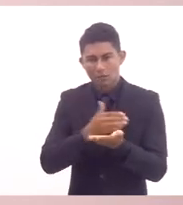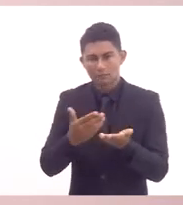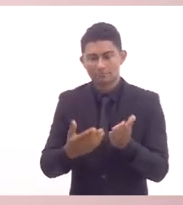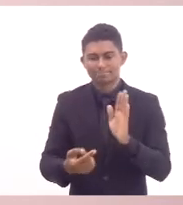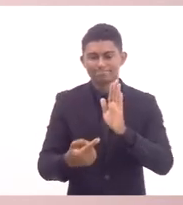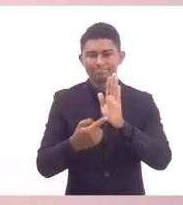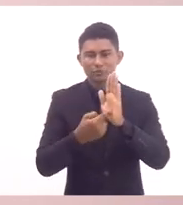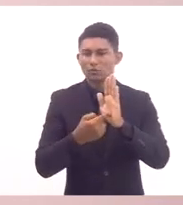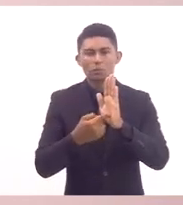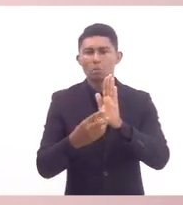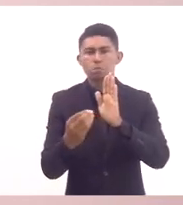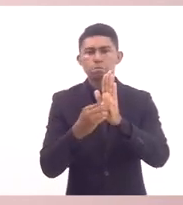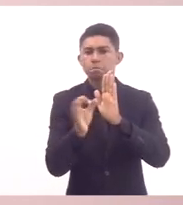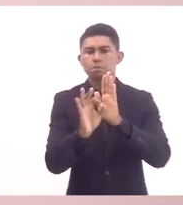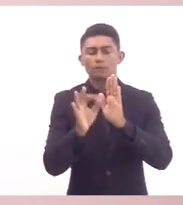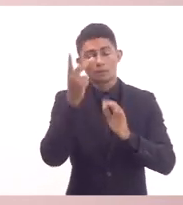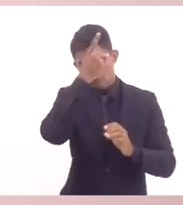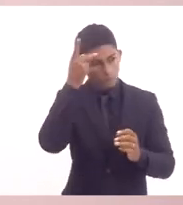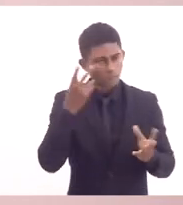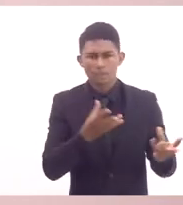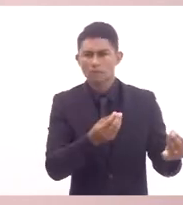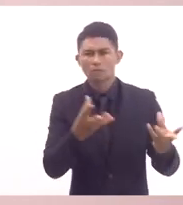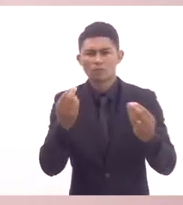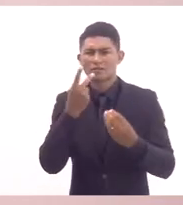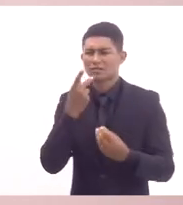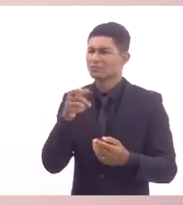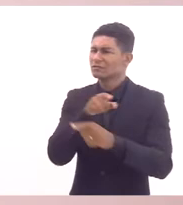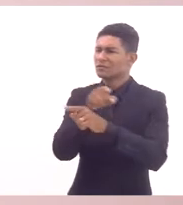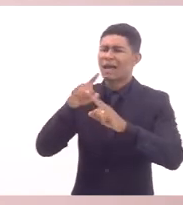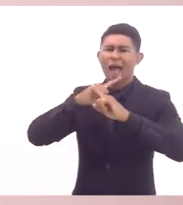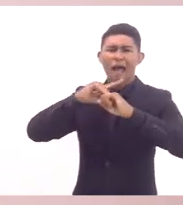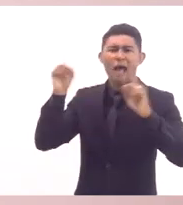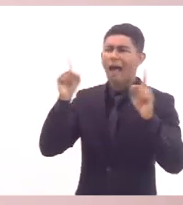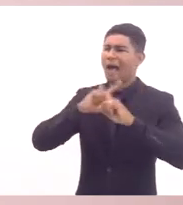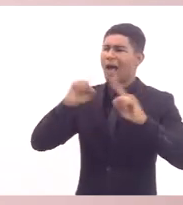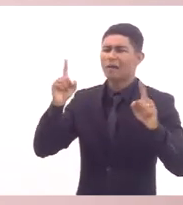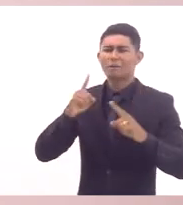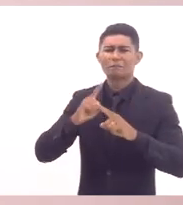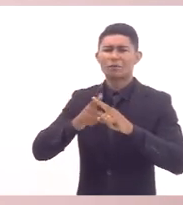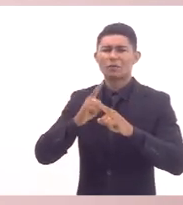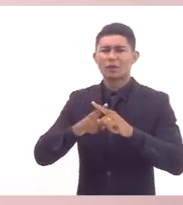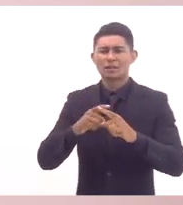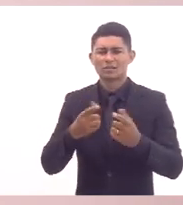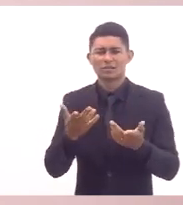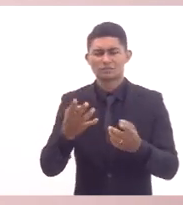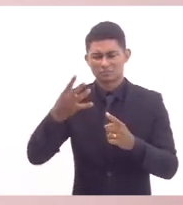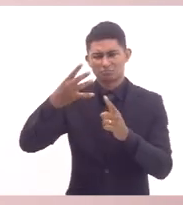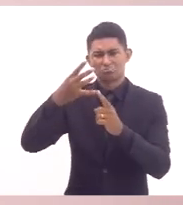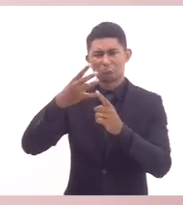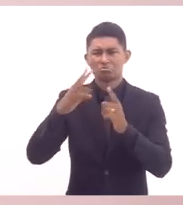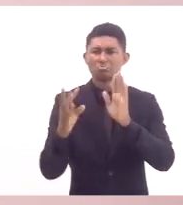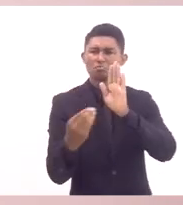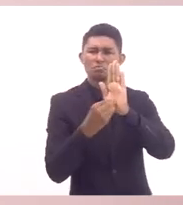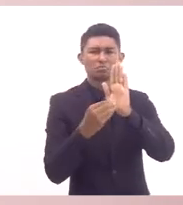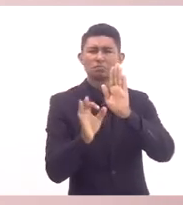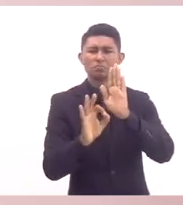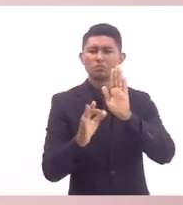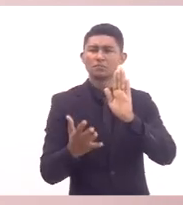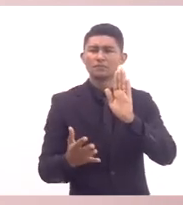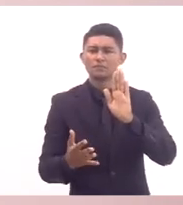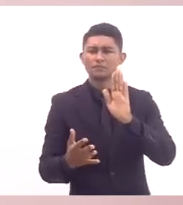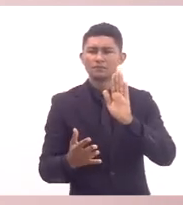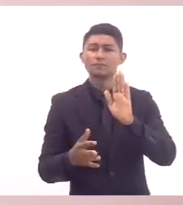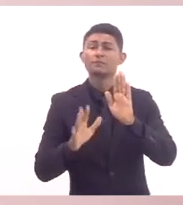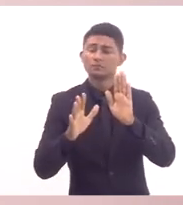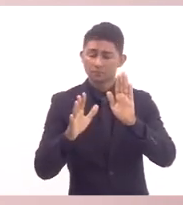muitas pessoas estão se Nossa mas por que que você estão reclamando tanto Cristo Ele é nem tá na caderneta pois ele está presente Por não